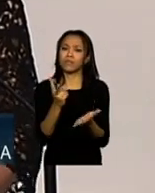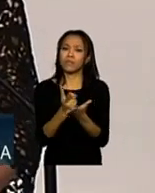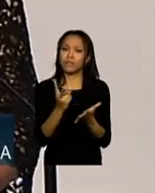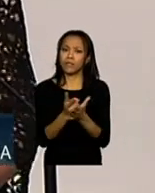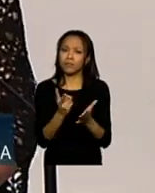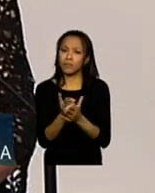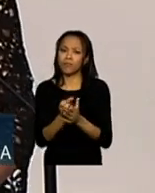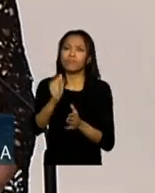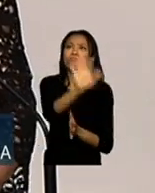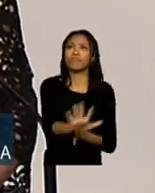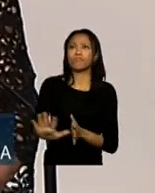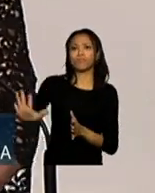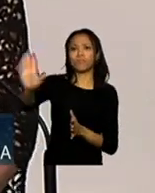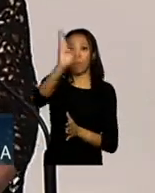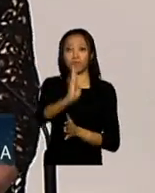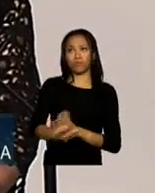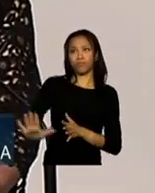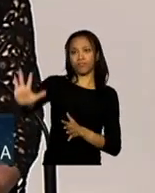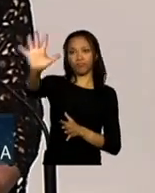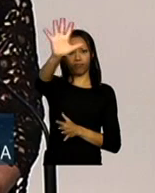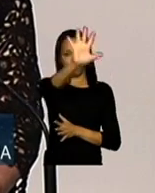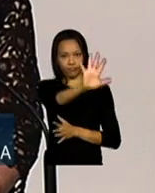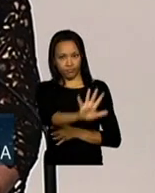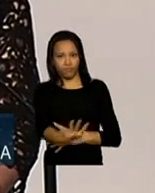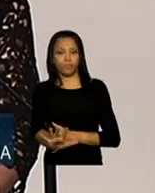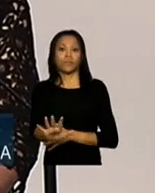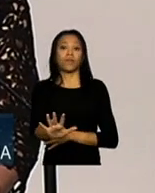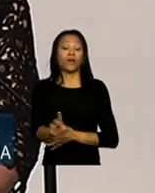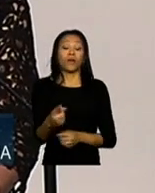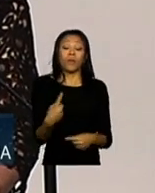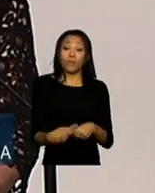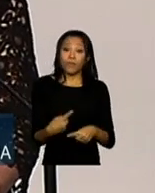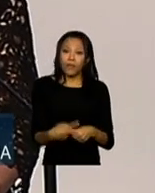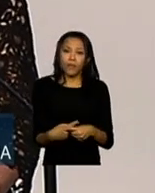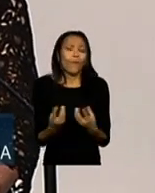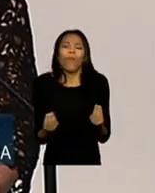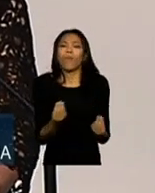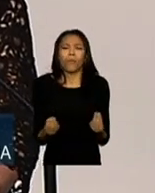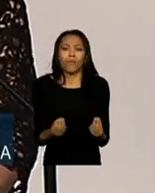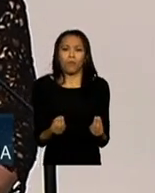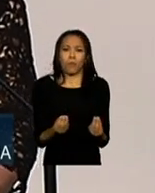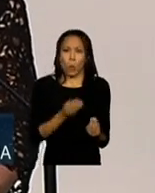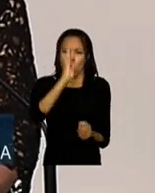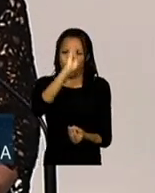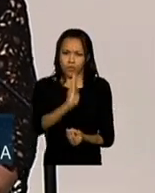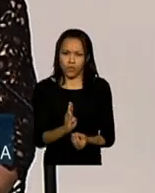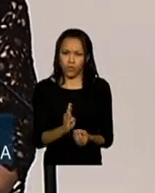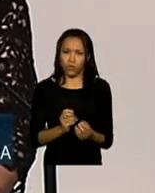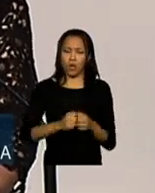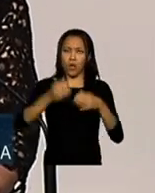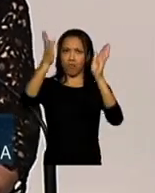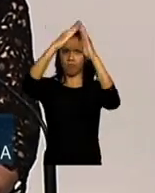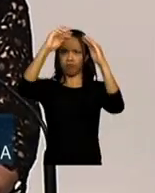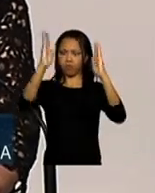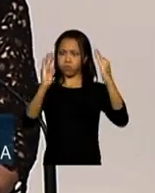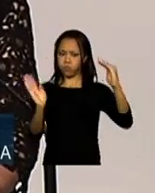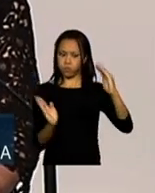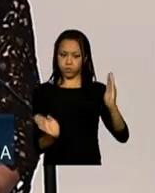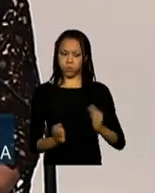nacional. Isso porque é inadmissível que um país de dimensões